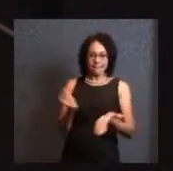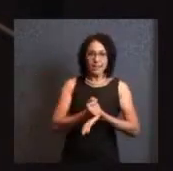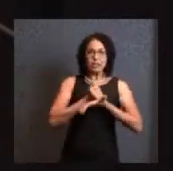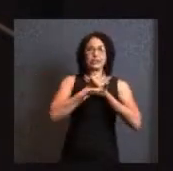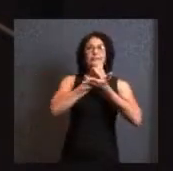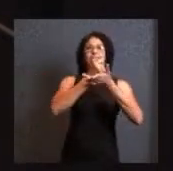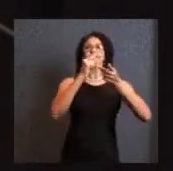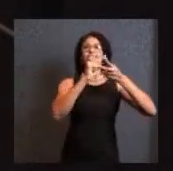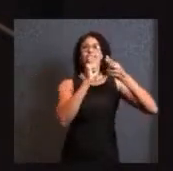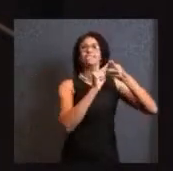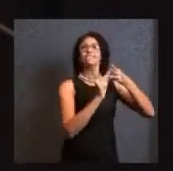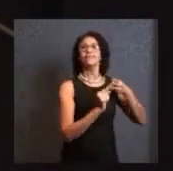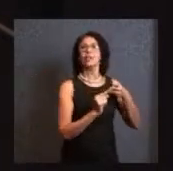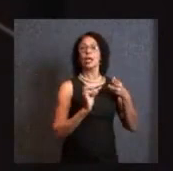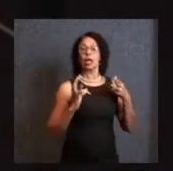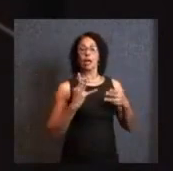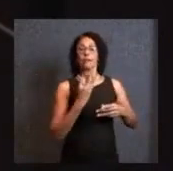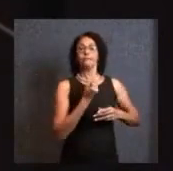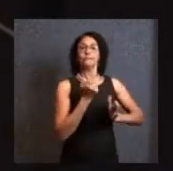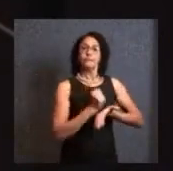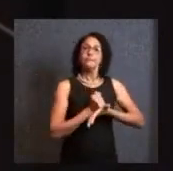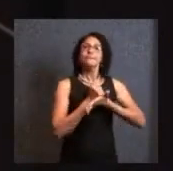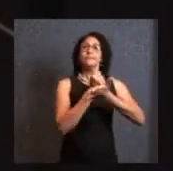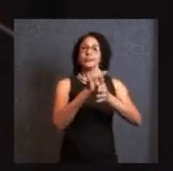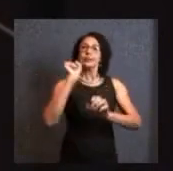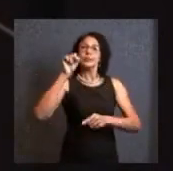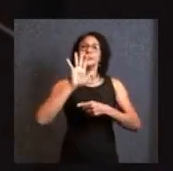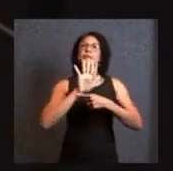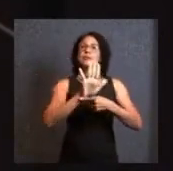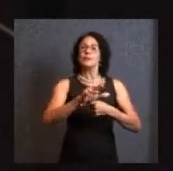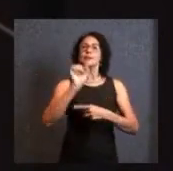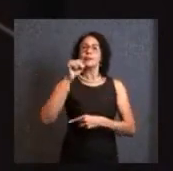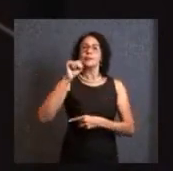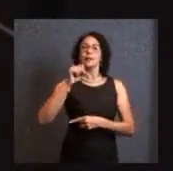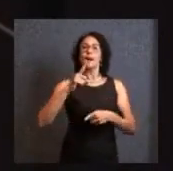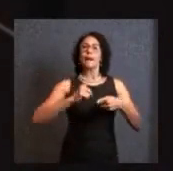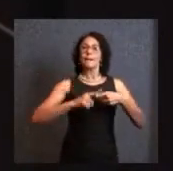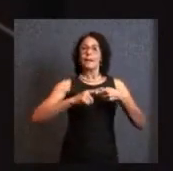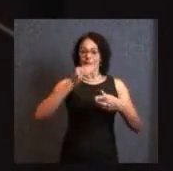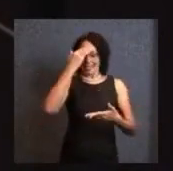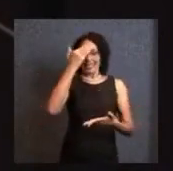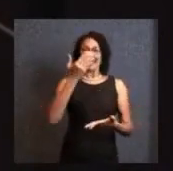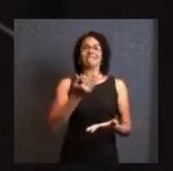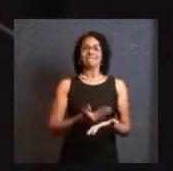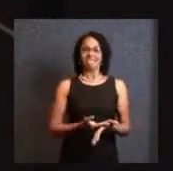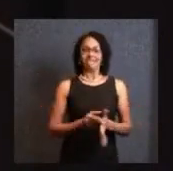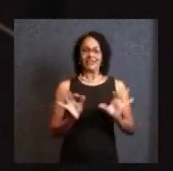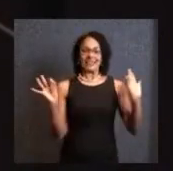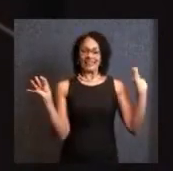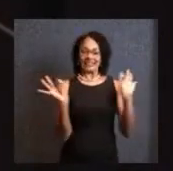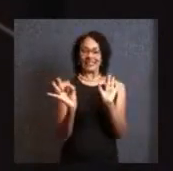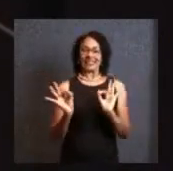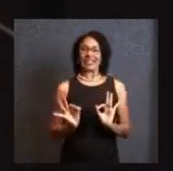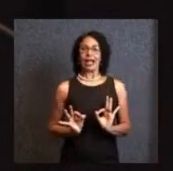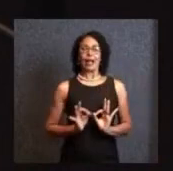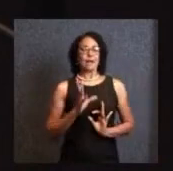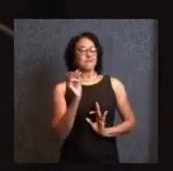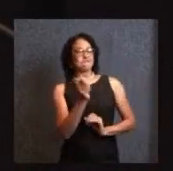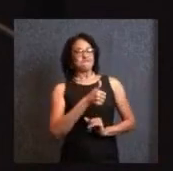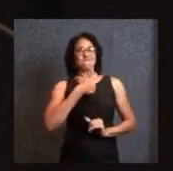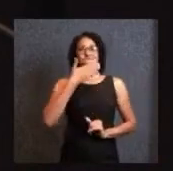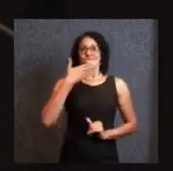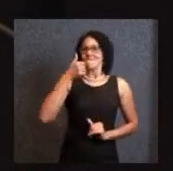eixos, e nós vamos contribuir e apoiar esse programa porque acreditamos que ele vai funcionar muito